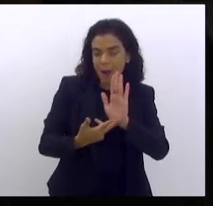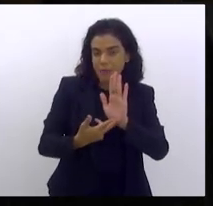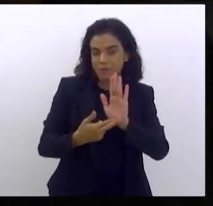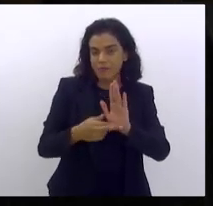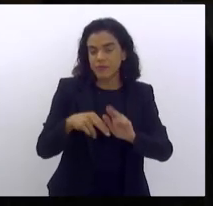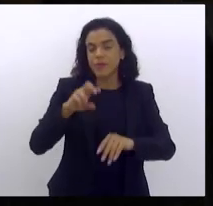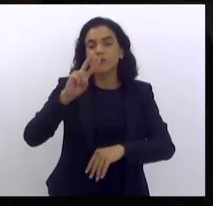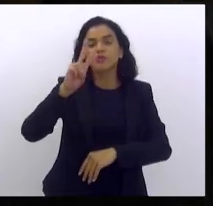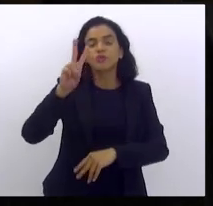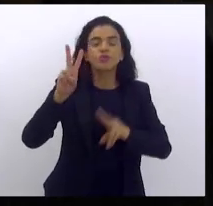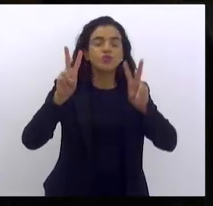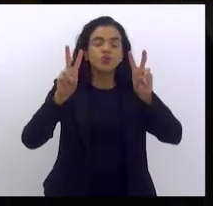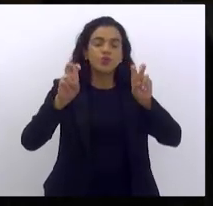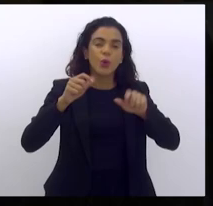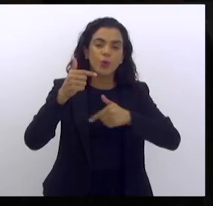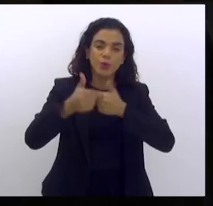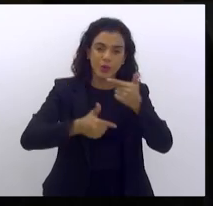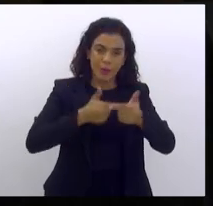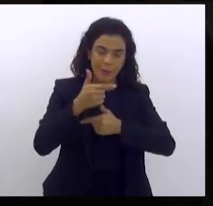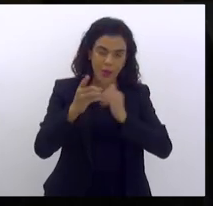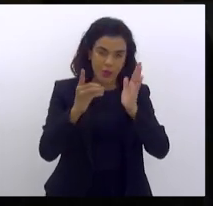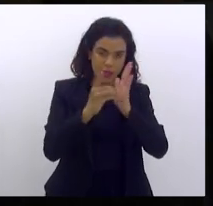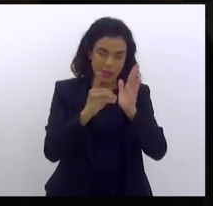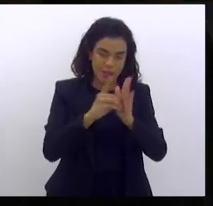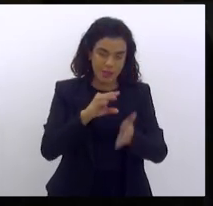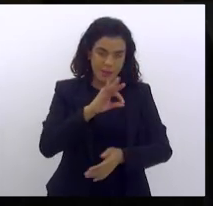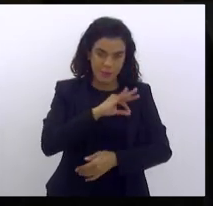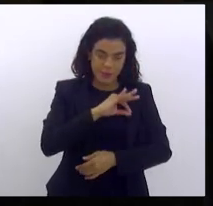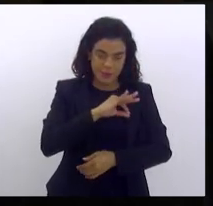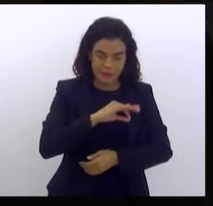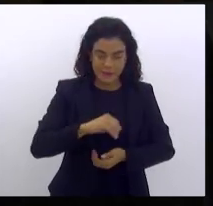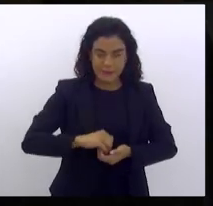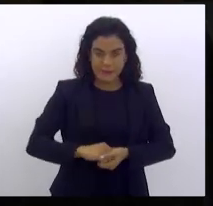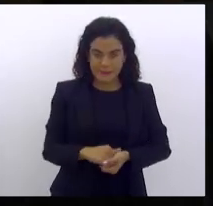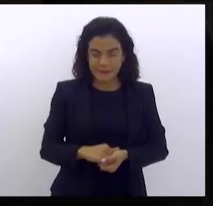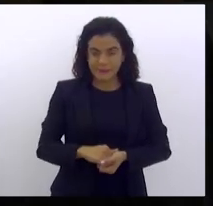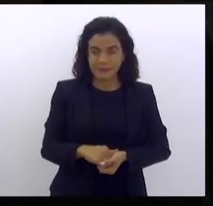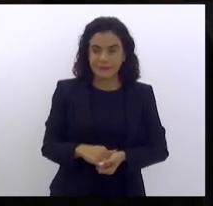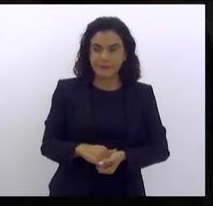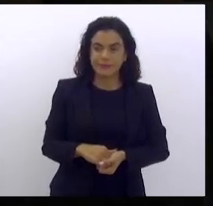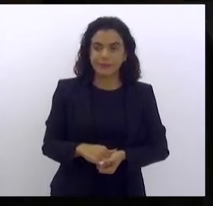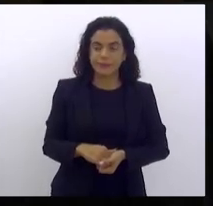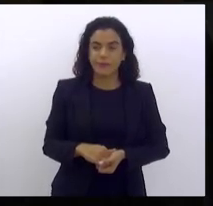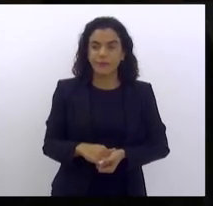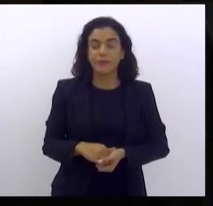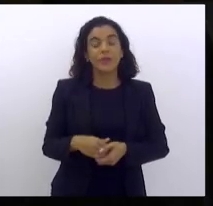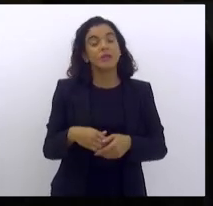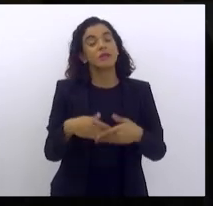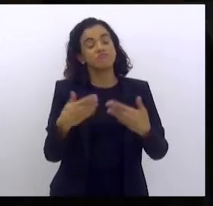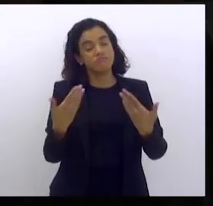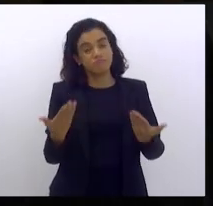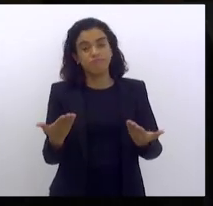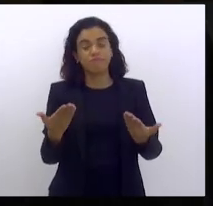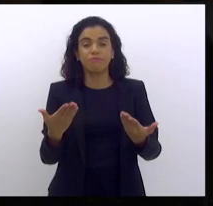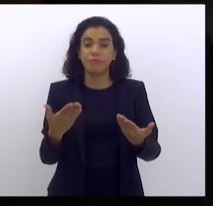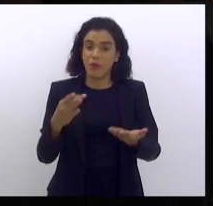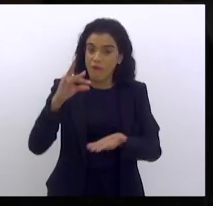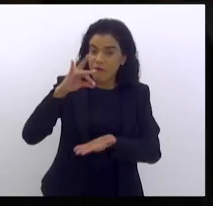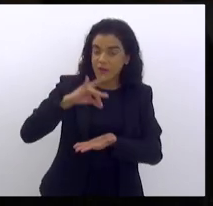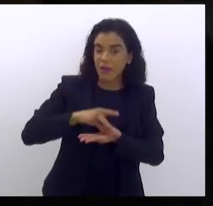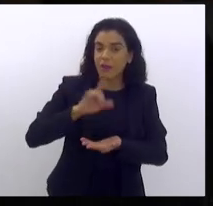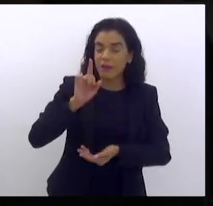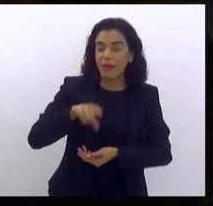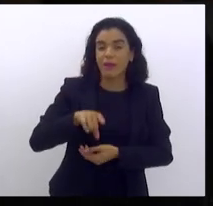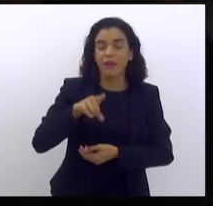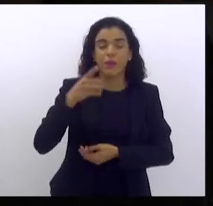como fosse uma regulamentação de como proceder essas blitzes. Aliás, fato é que o